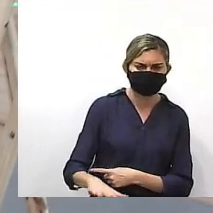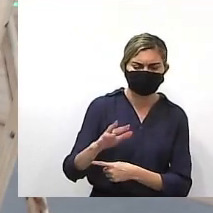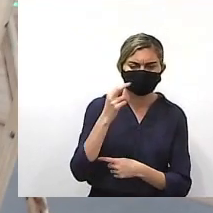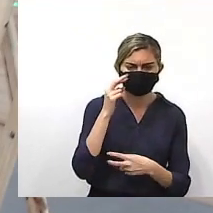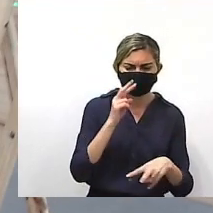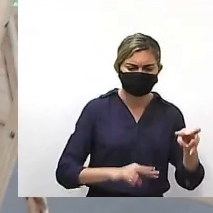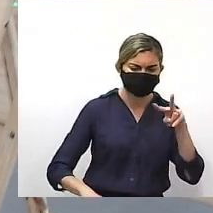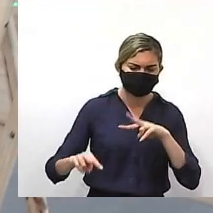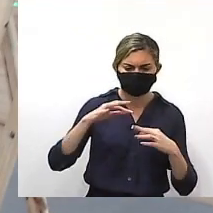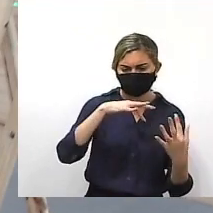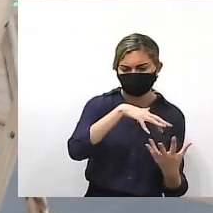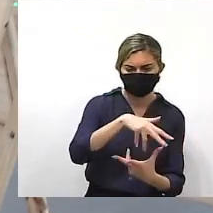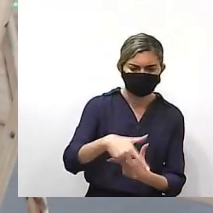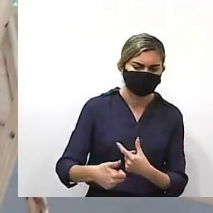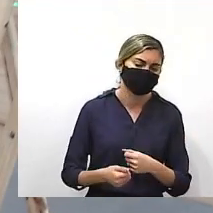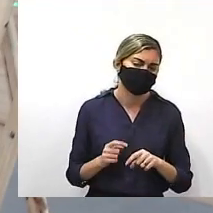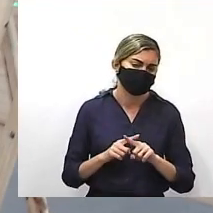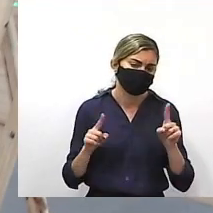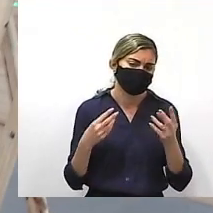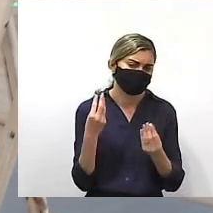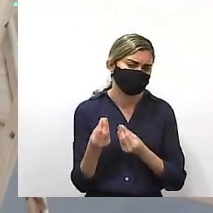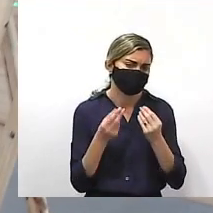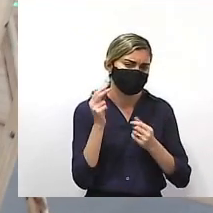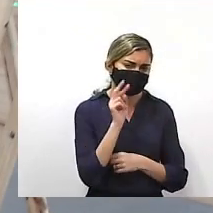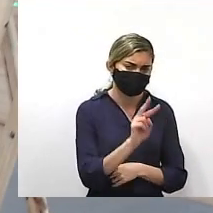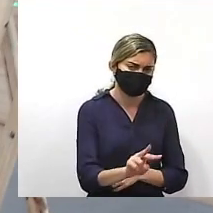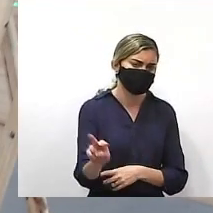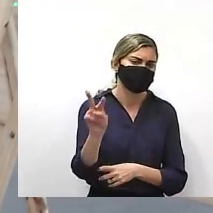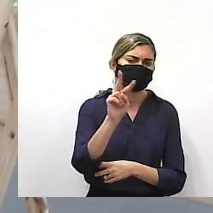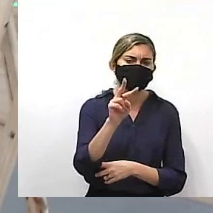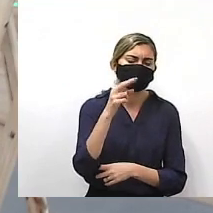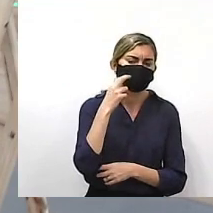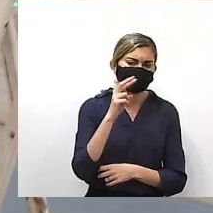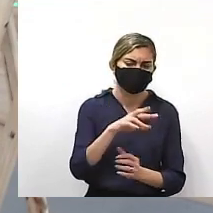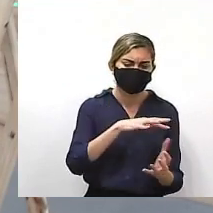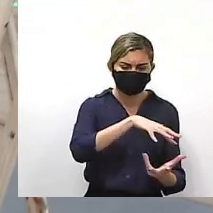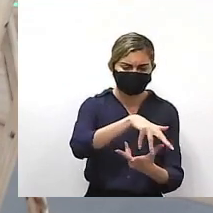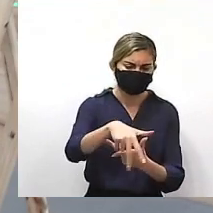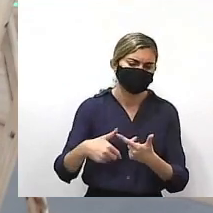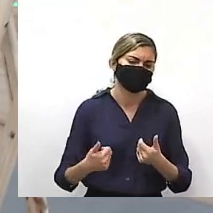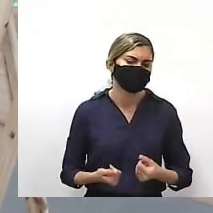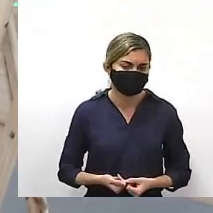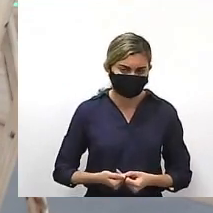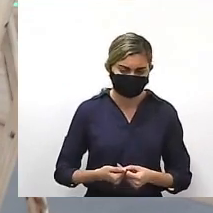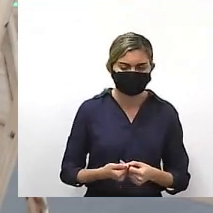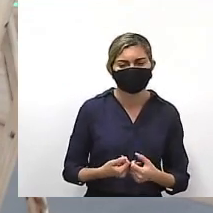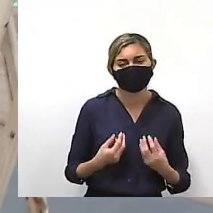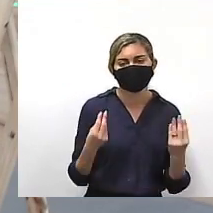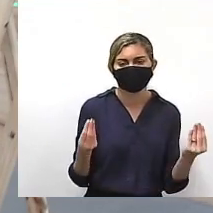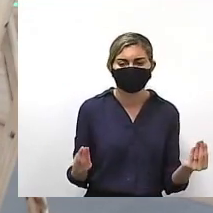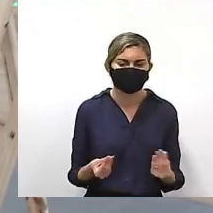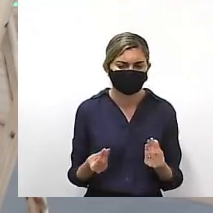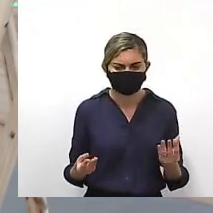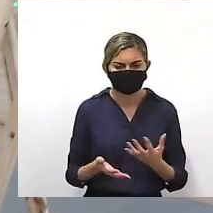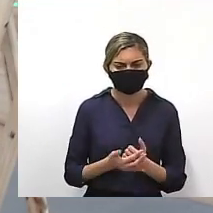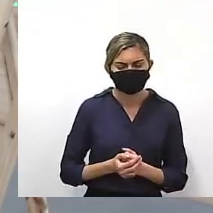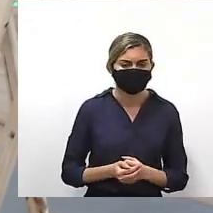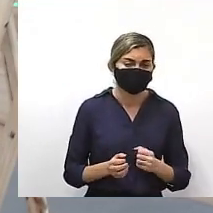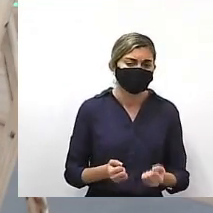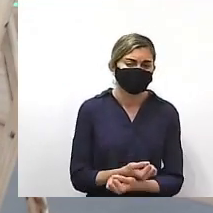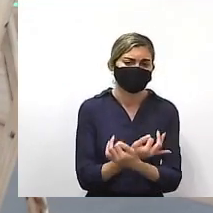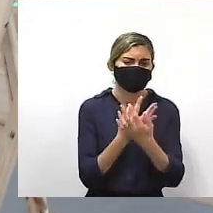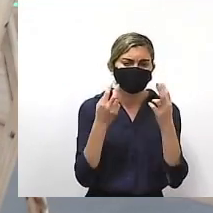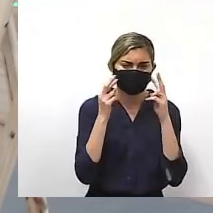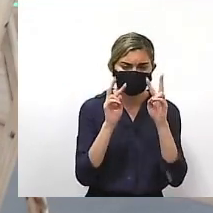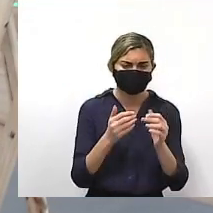mundo. Mas como você vê o mundo? Como vocês veem o mundo? Quando você